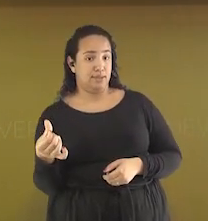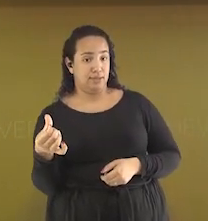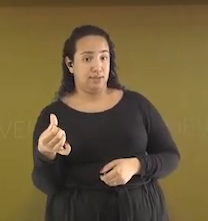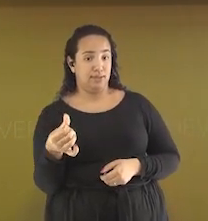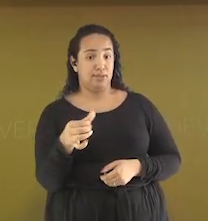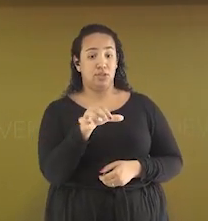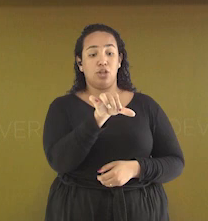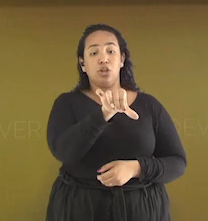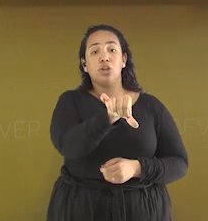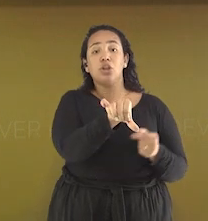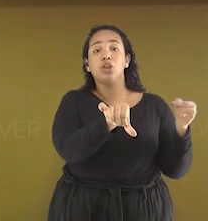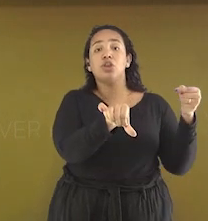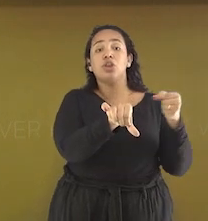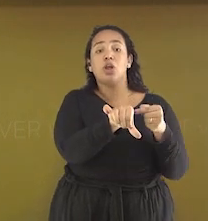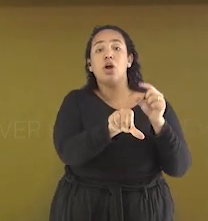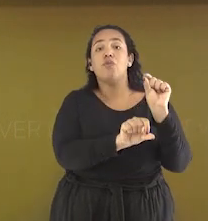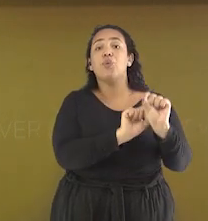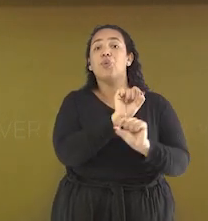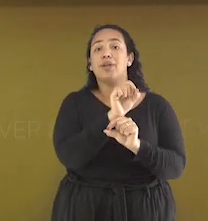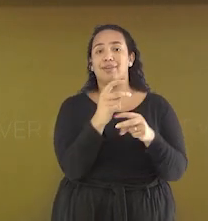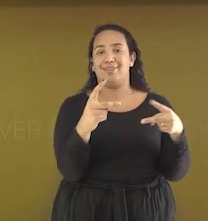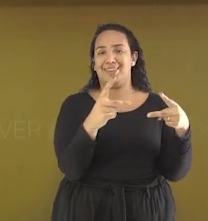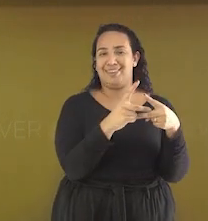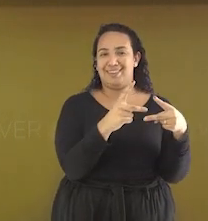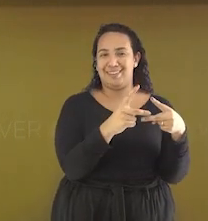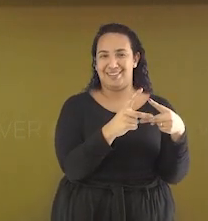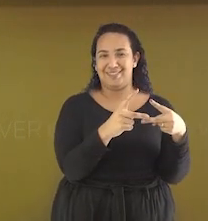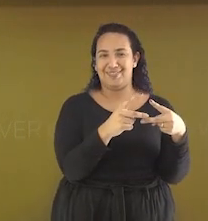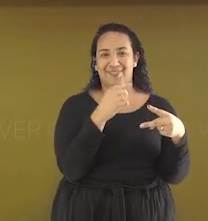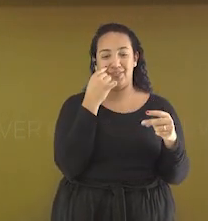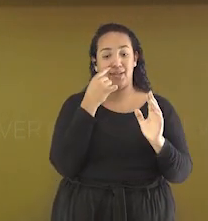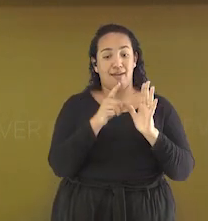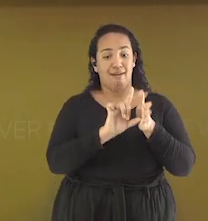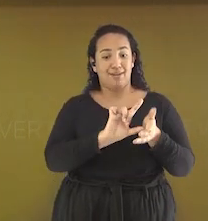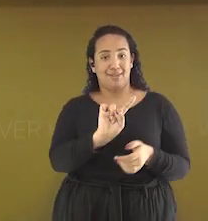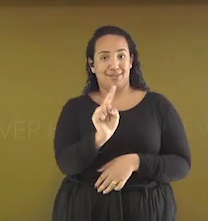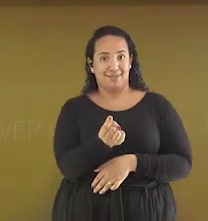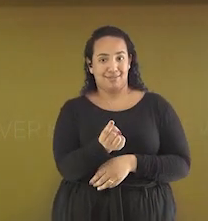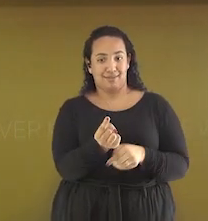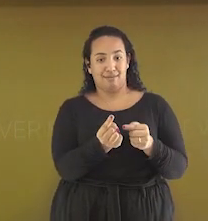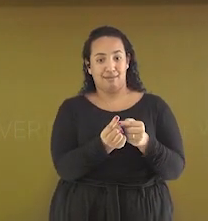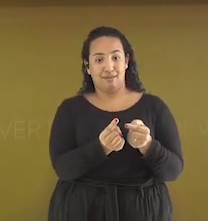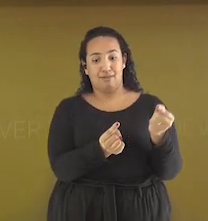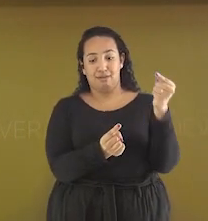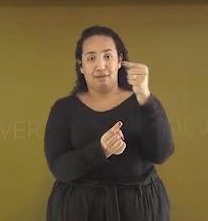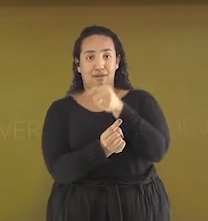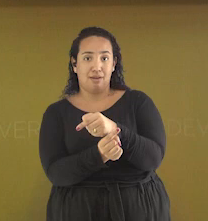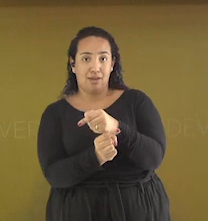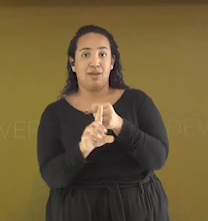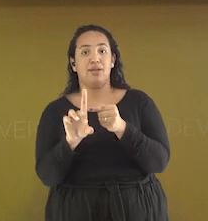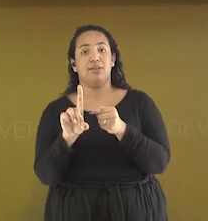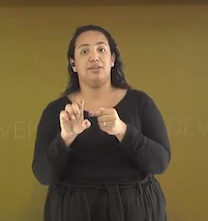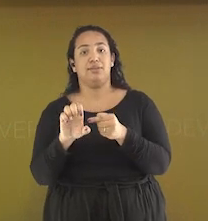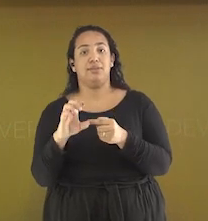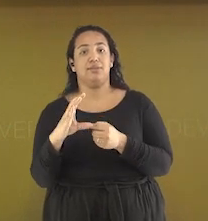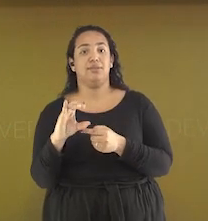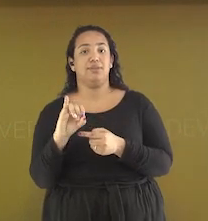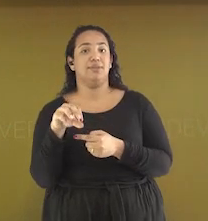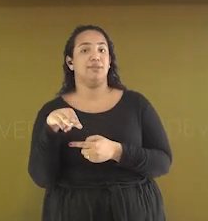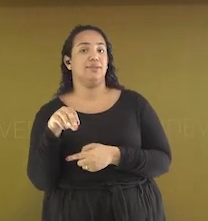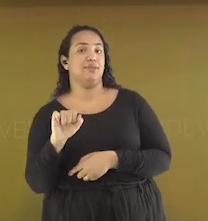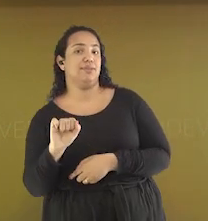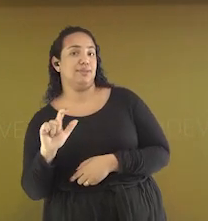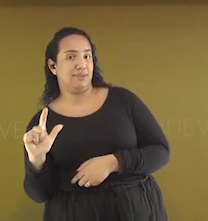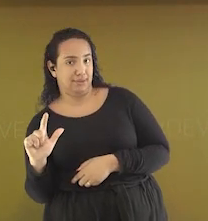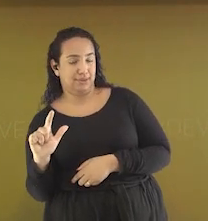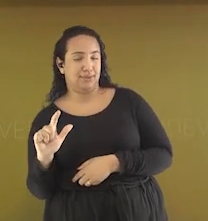9,76. Essa parte aqui é a parte inteira. E essa parte aqui, depois da vírgula, é